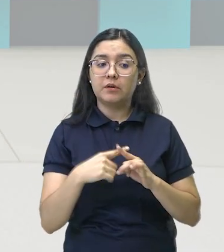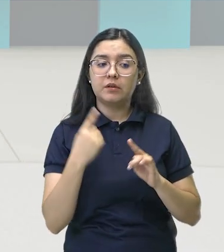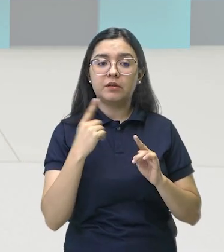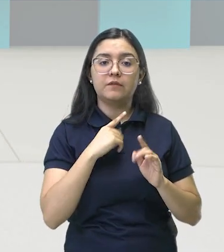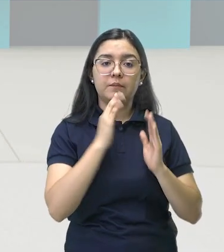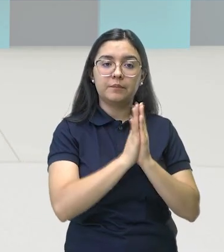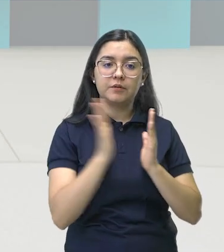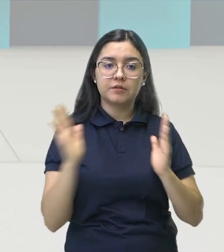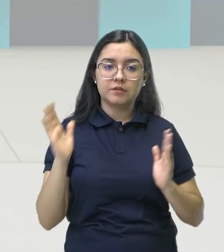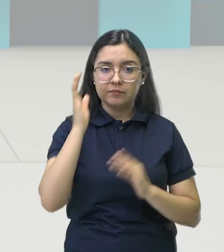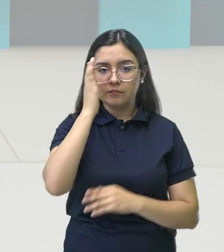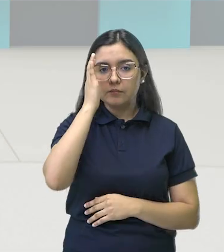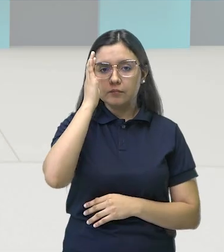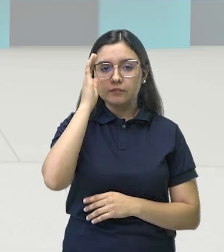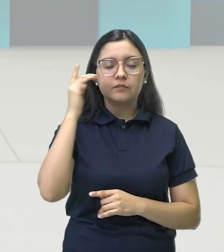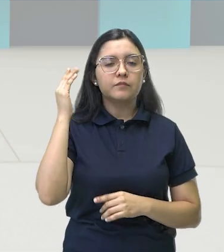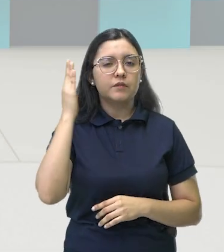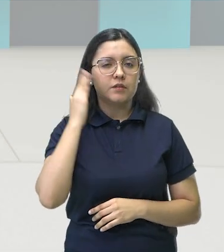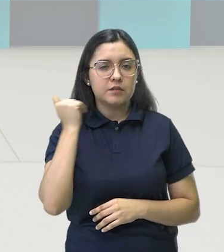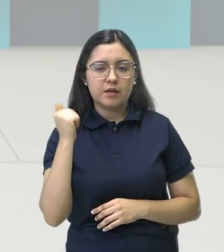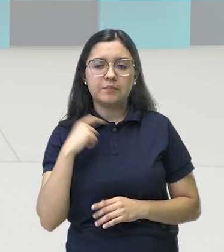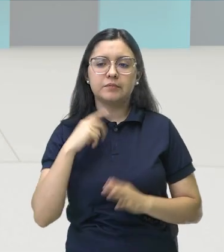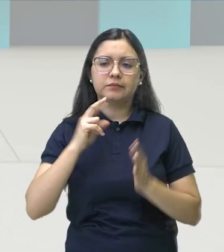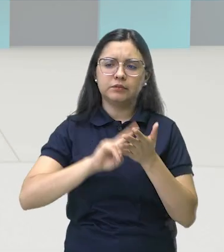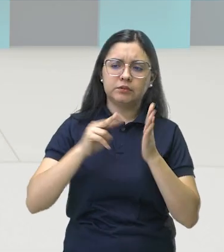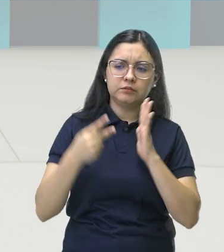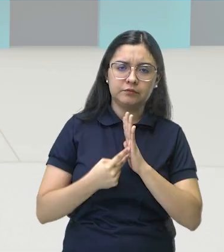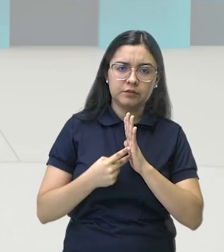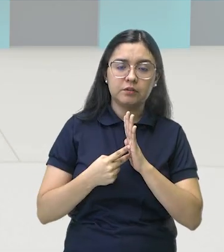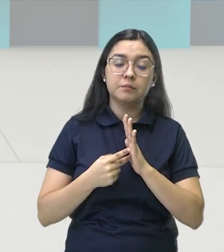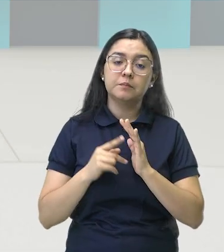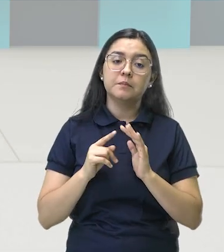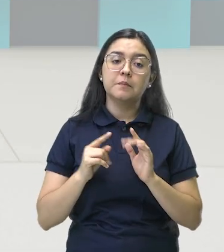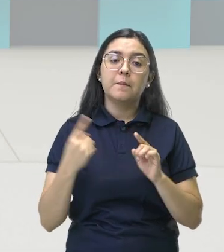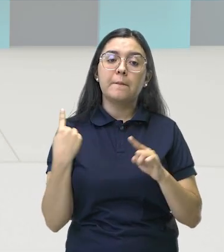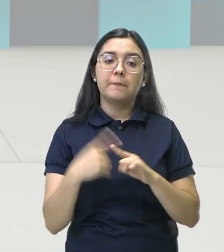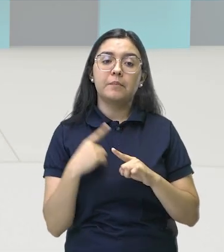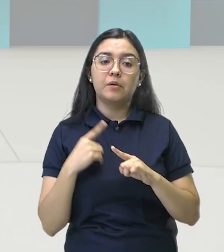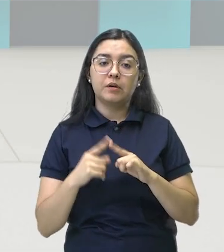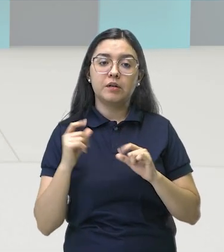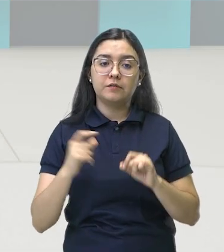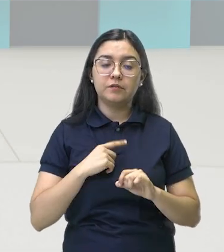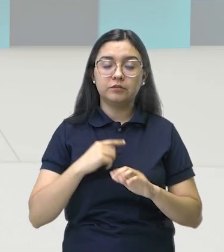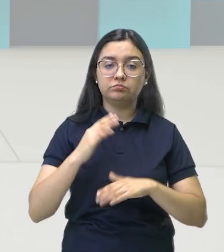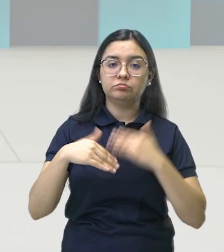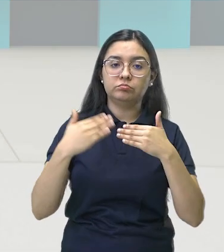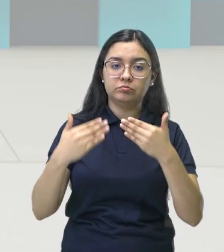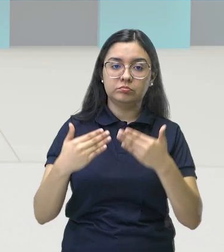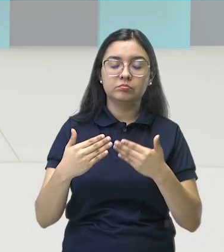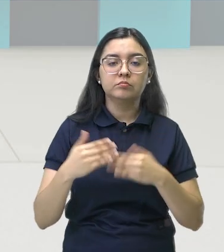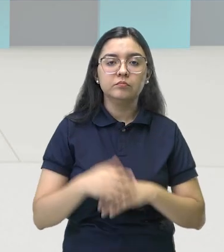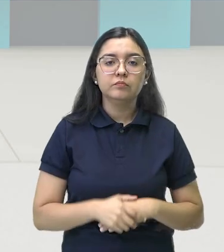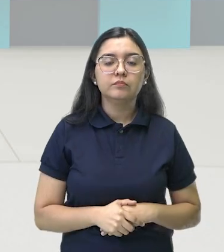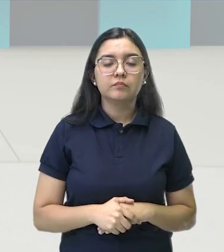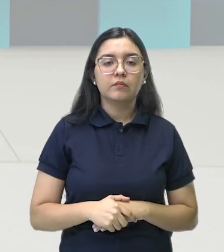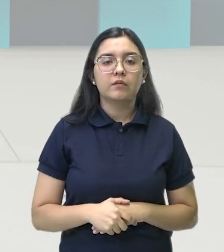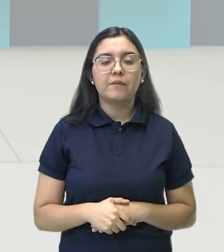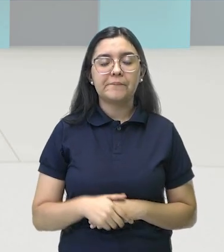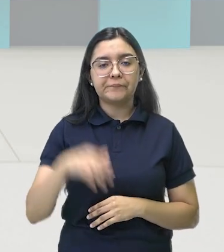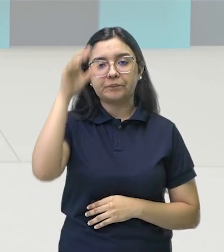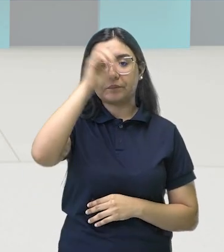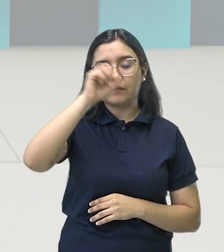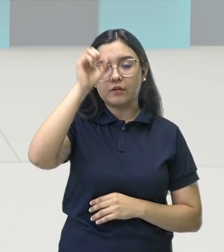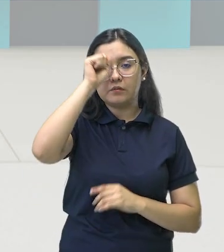processo. Você sabe que aquilo significa tal coisa porque ele foi construído em você.